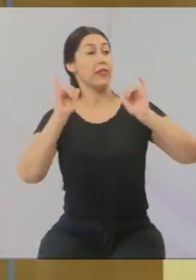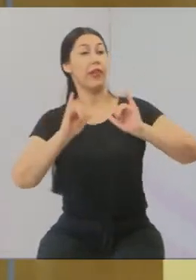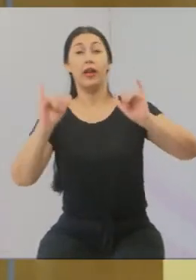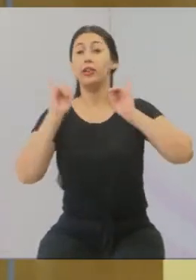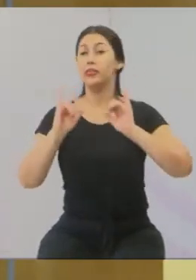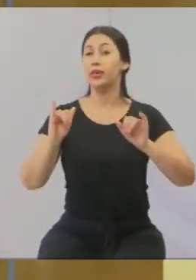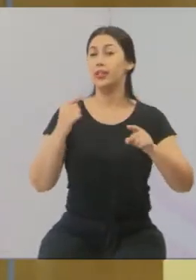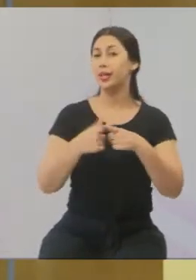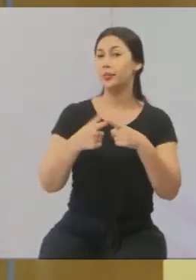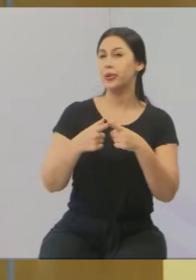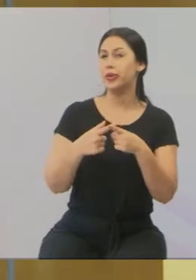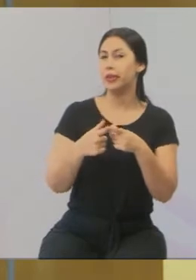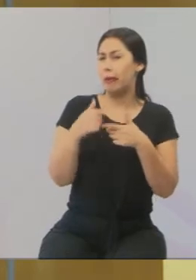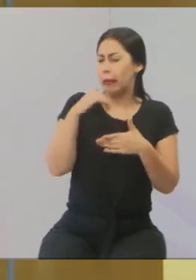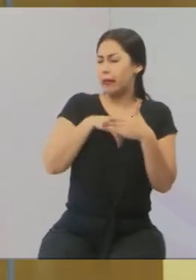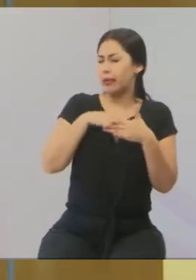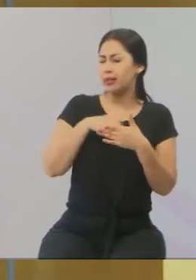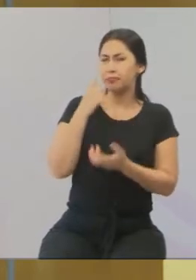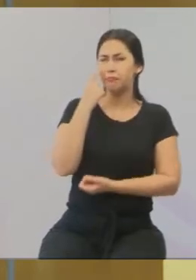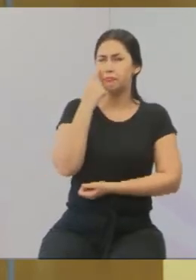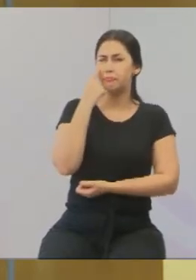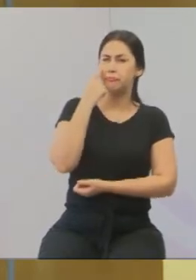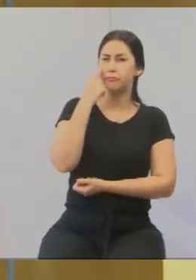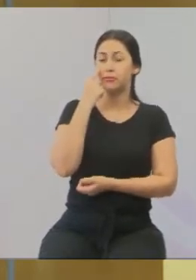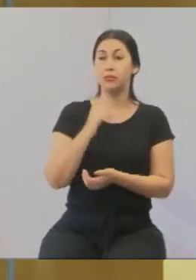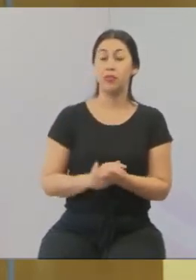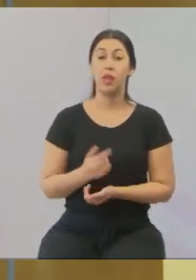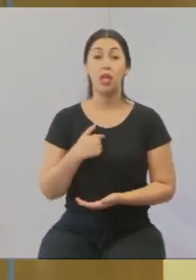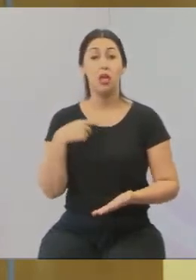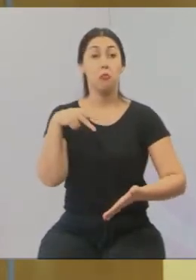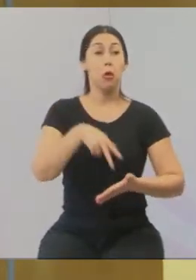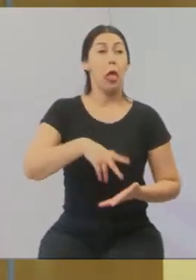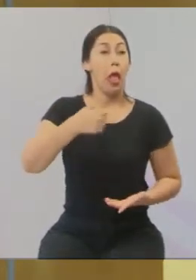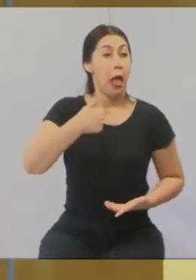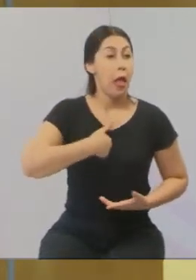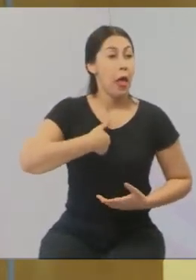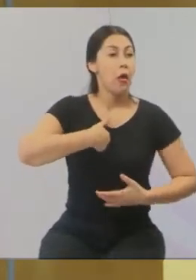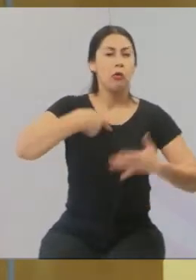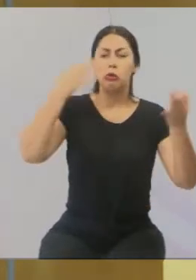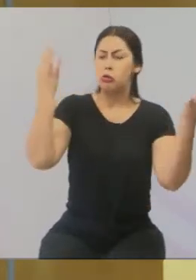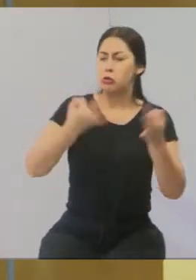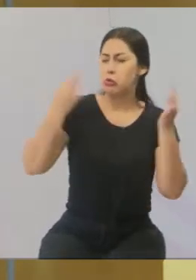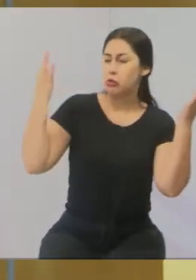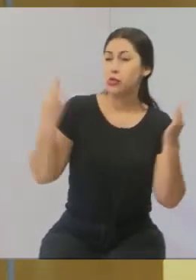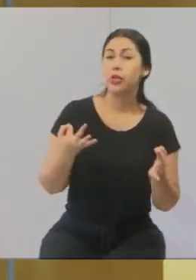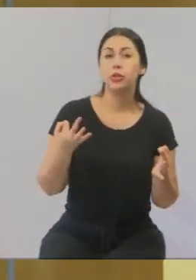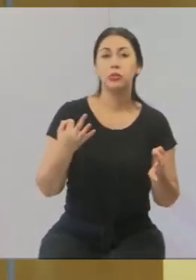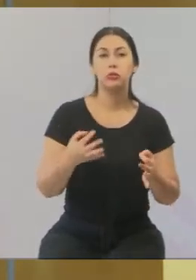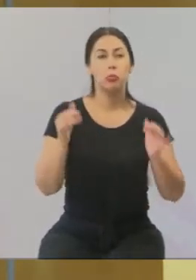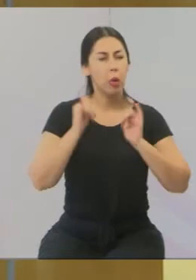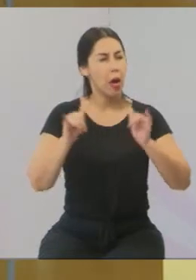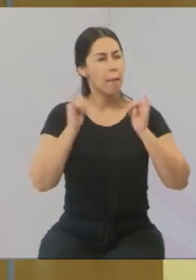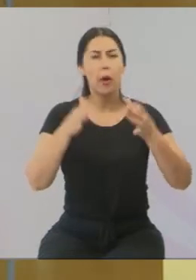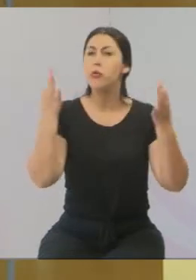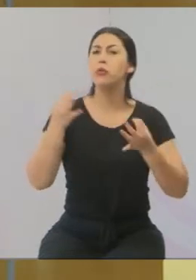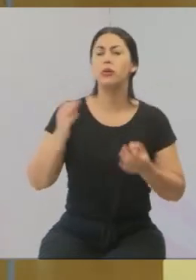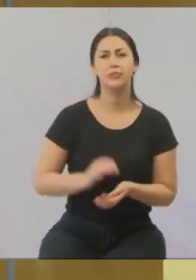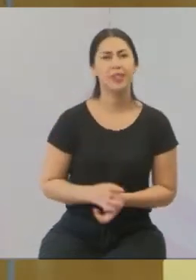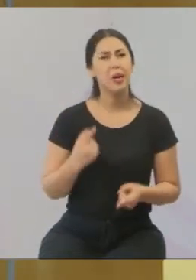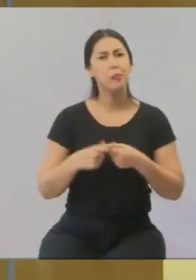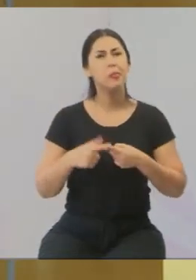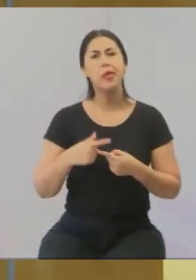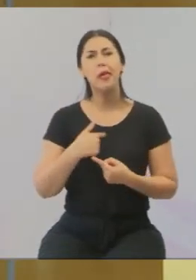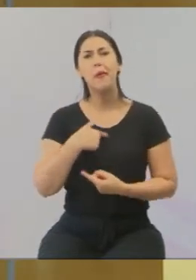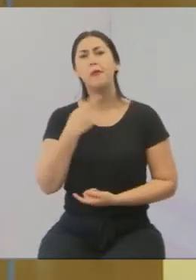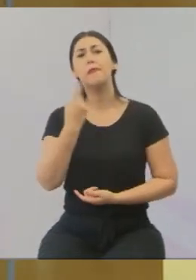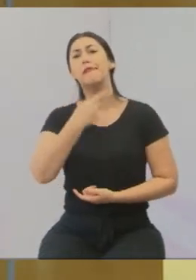gente tem dúvida. Se eu chegar aqui e começar a falar assim, não, porque eu sou honesto, Mas por que eu tenho que falar isso? Por que eu